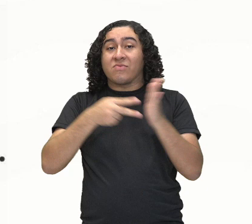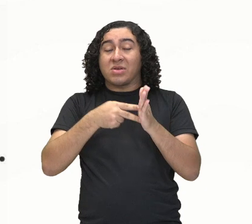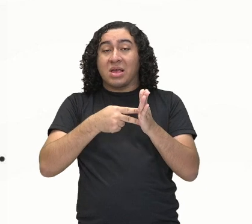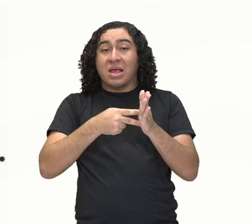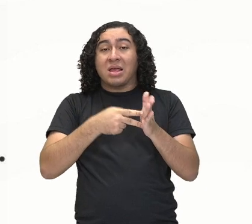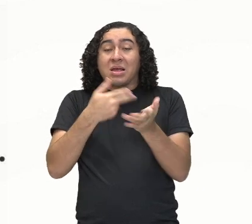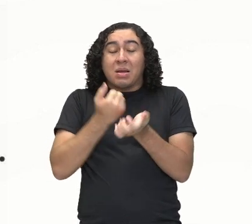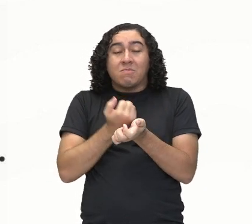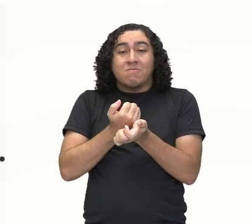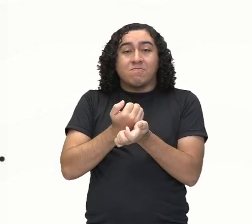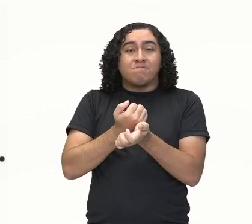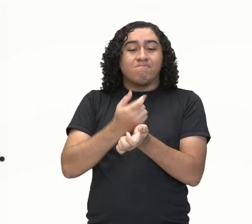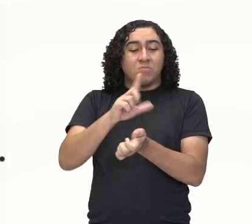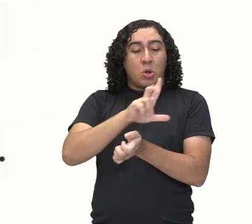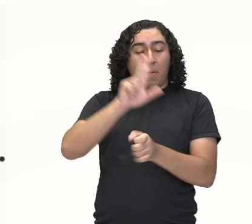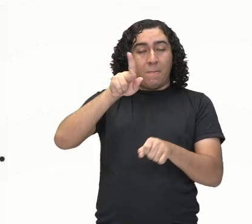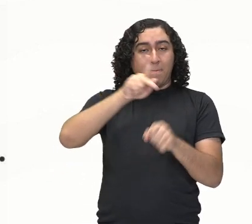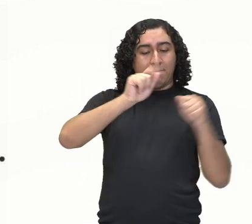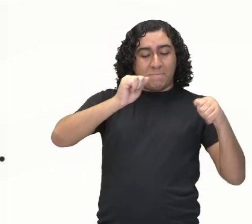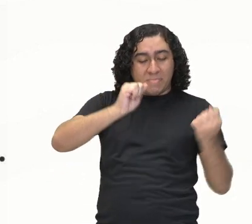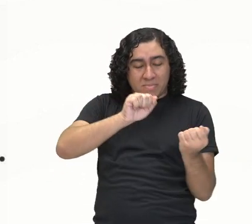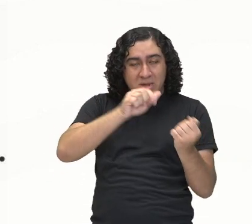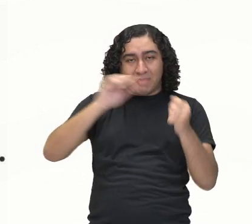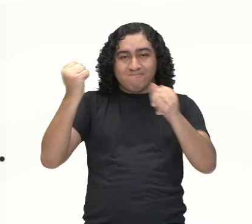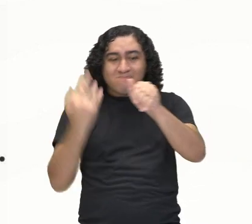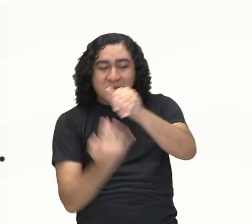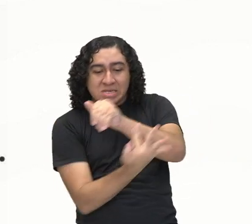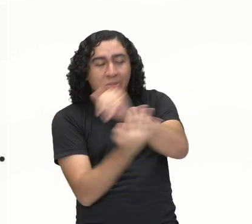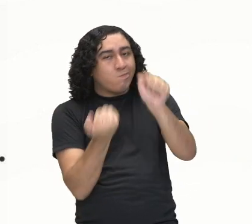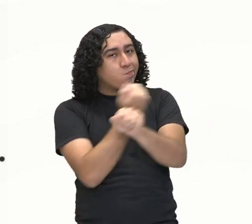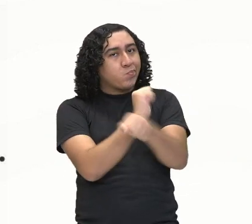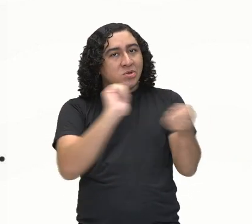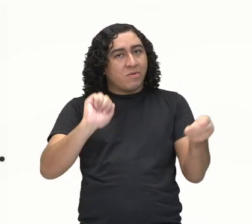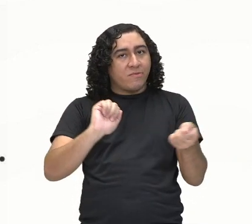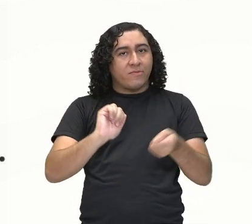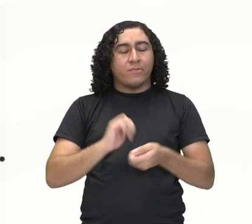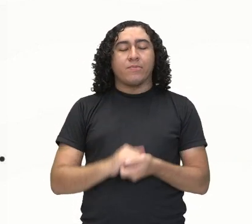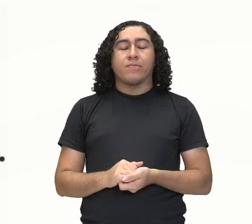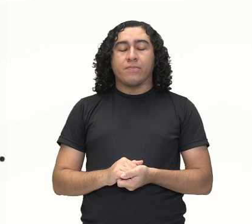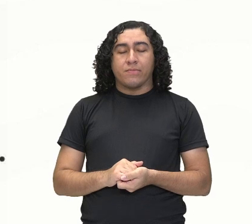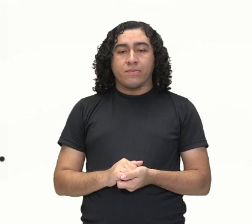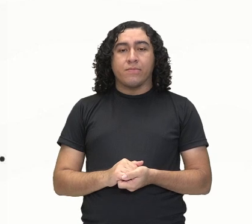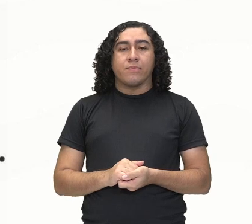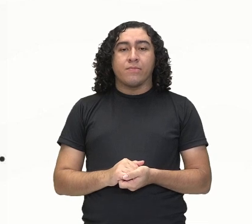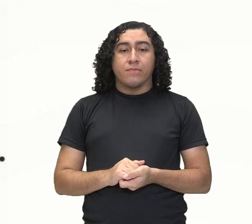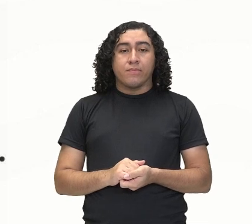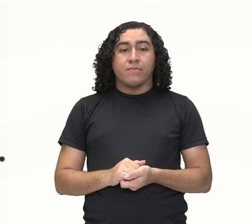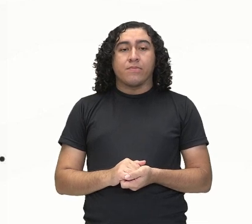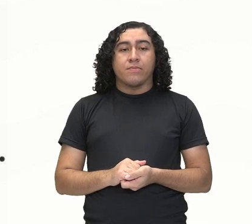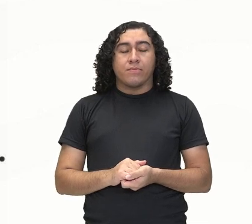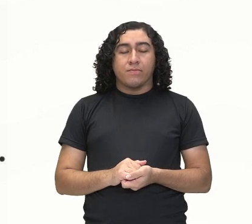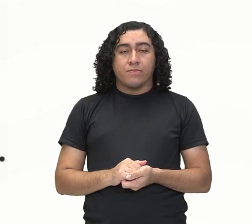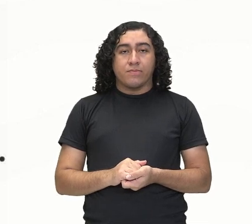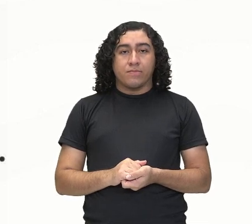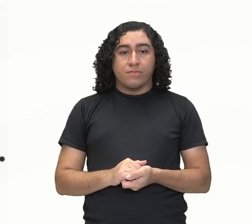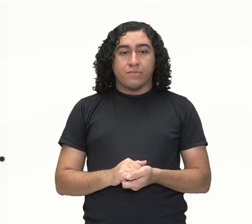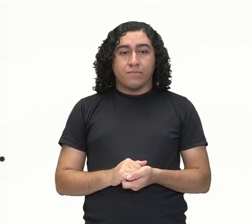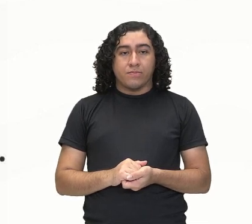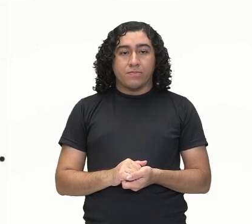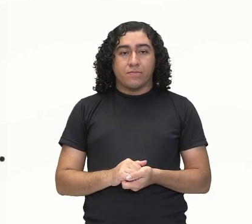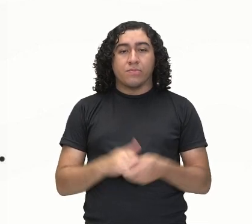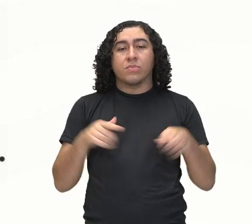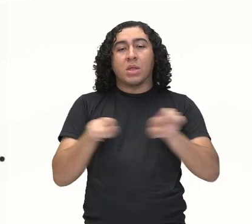mais a entrada dos imigrantes, tá bom? E o grande desafio, né, entre os países ricos ou países desenvolvidos e